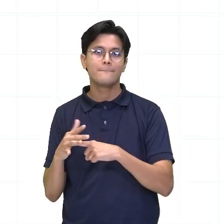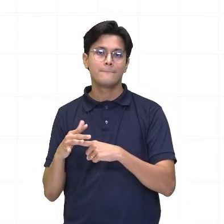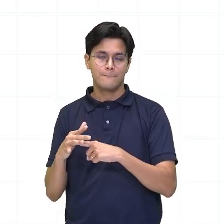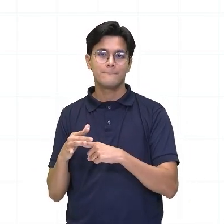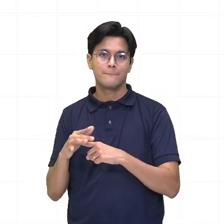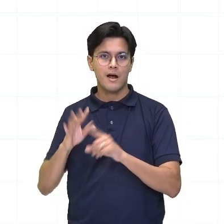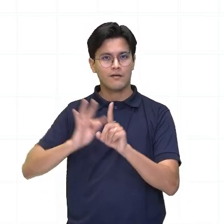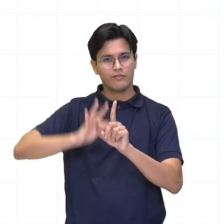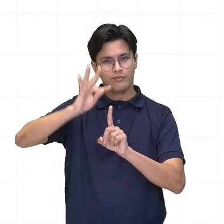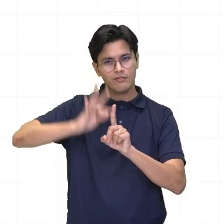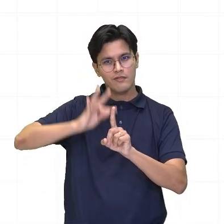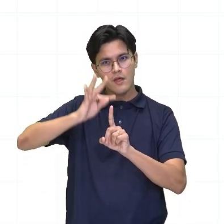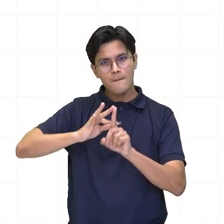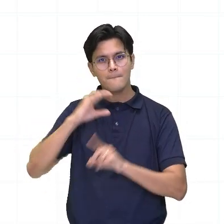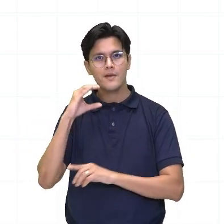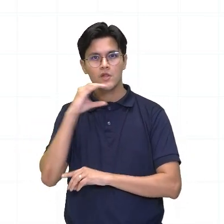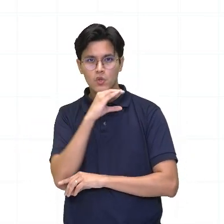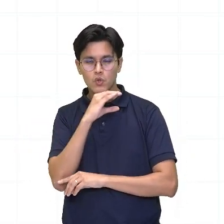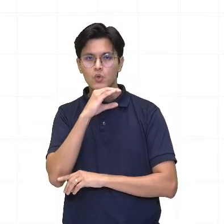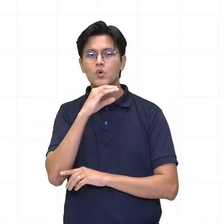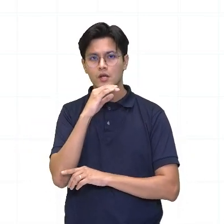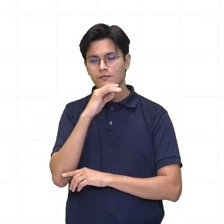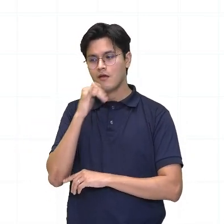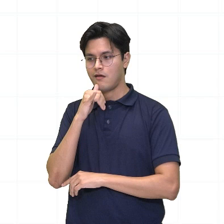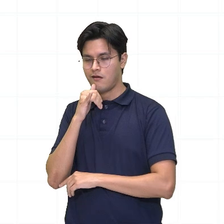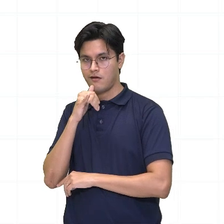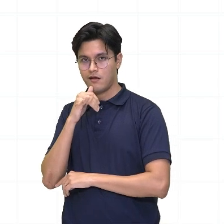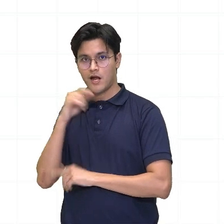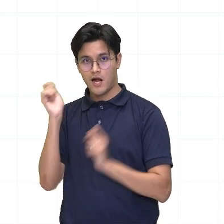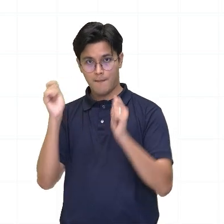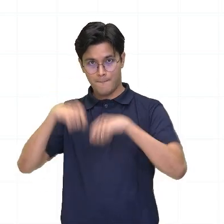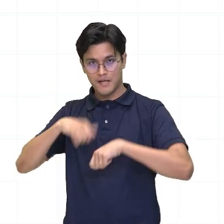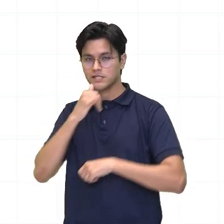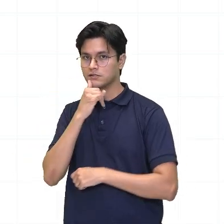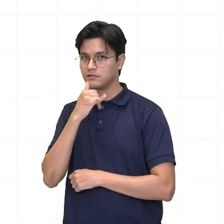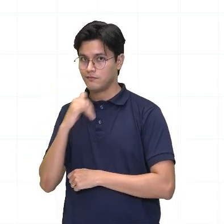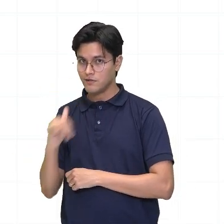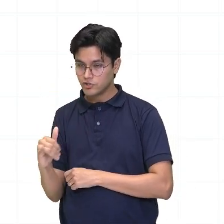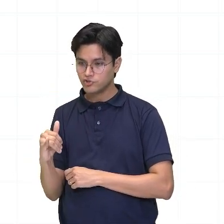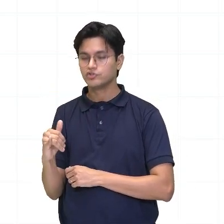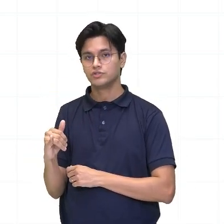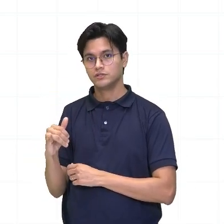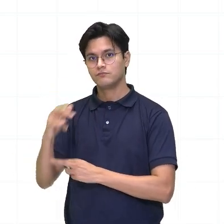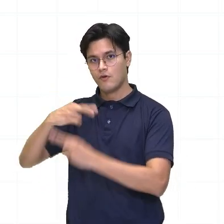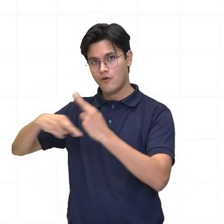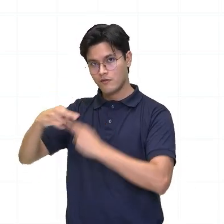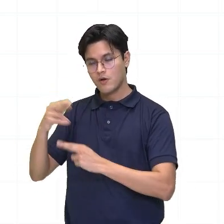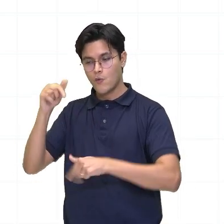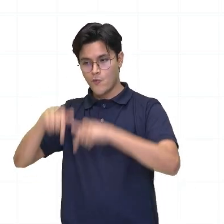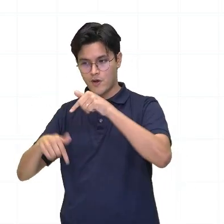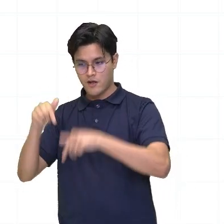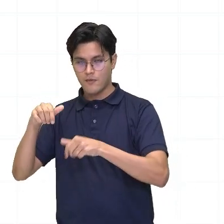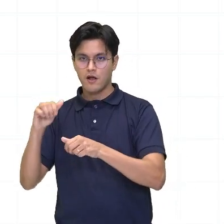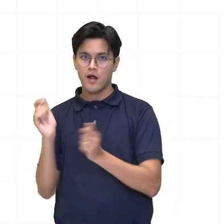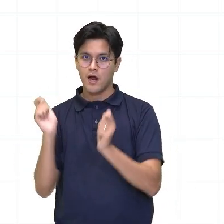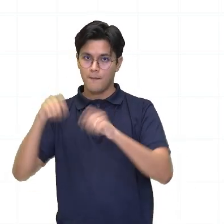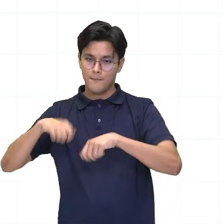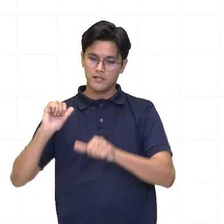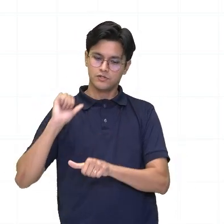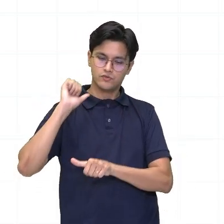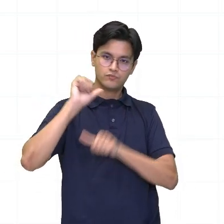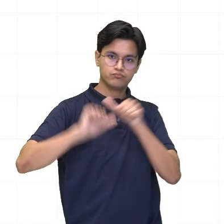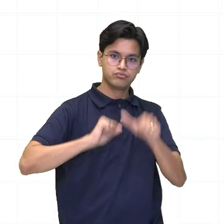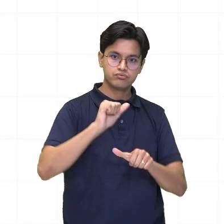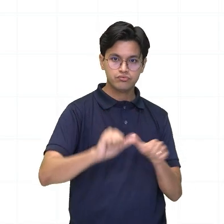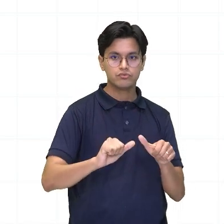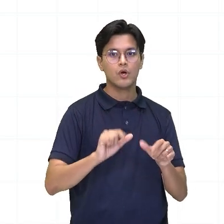a energia proveniente de uma reação química em energia mecânica a partir da